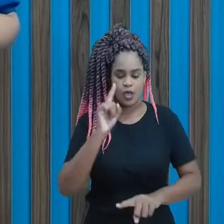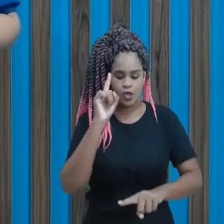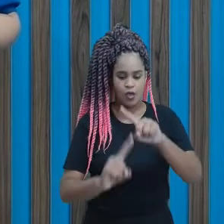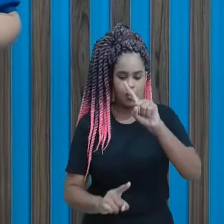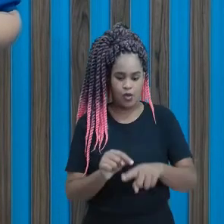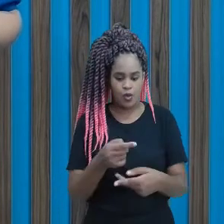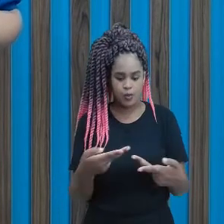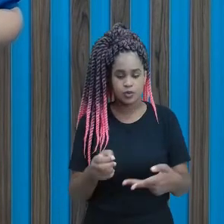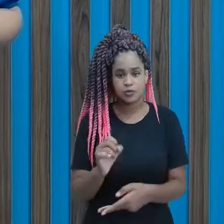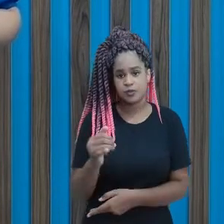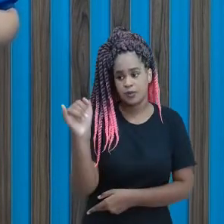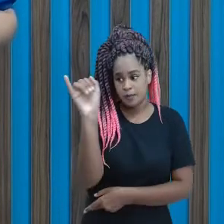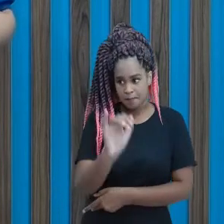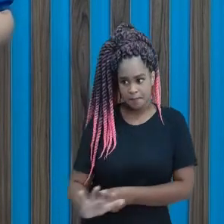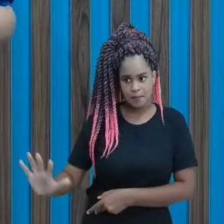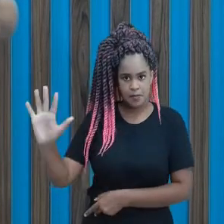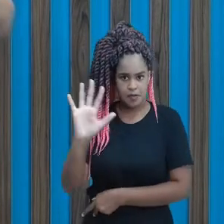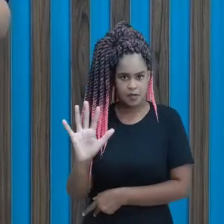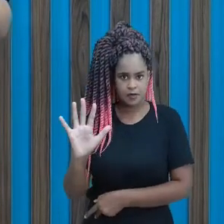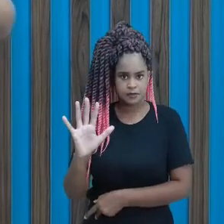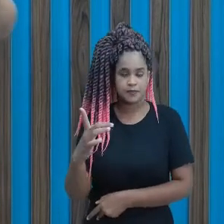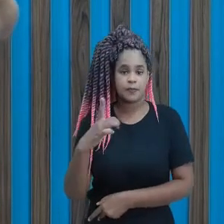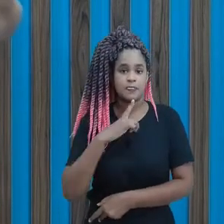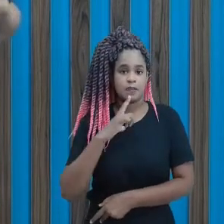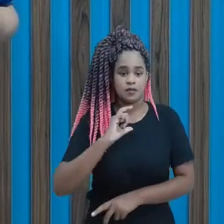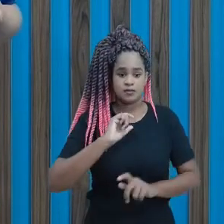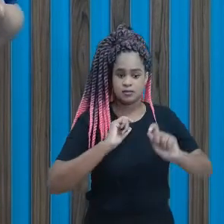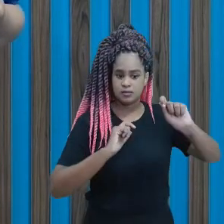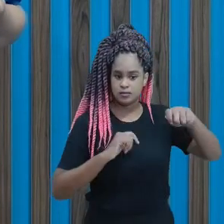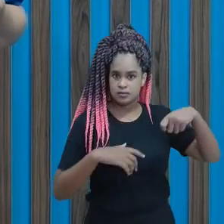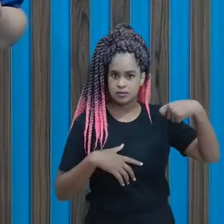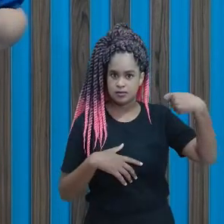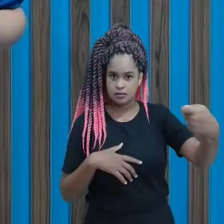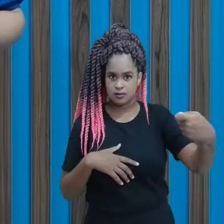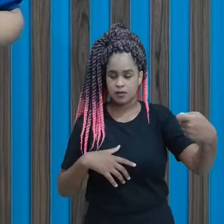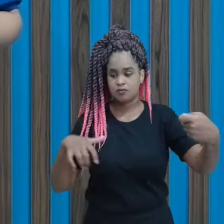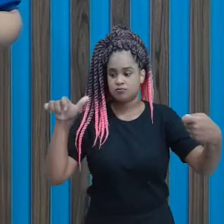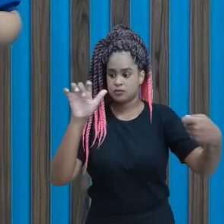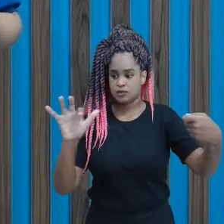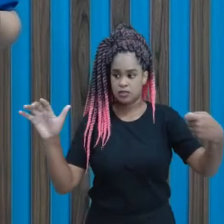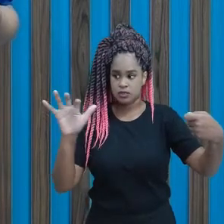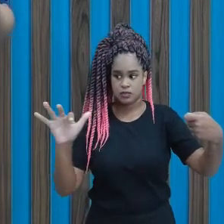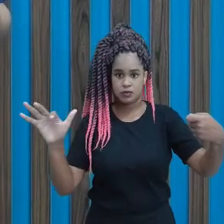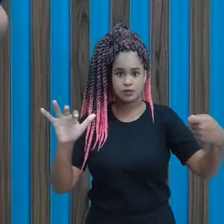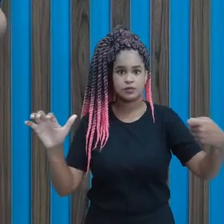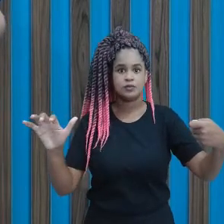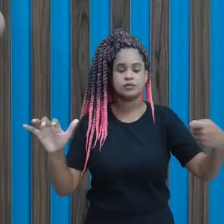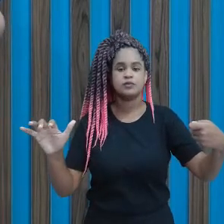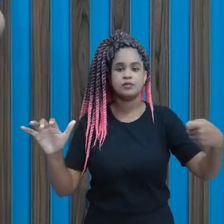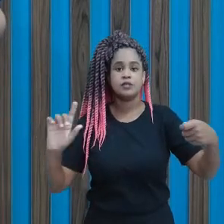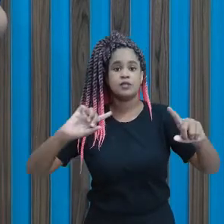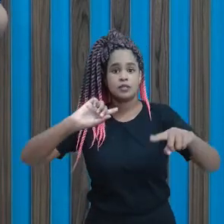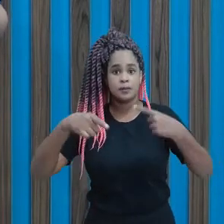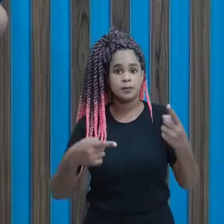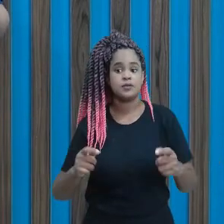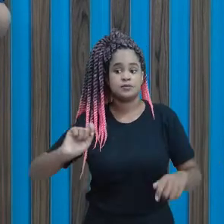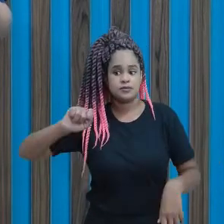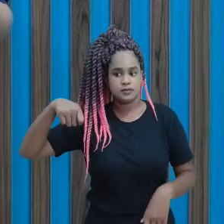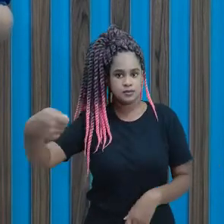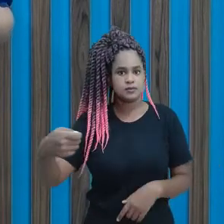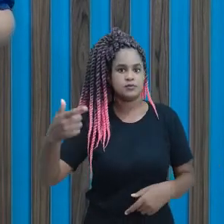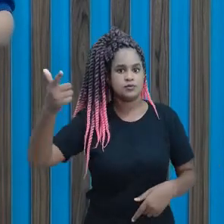imagem, aliás, tem uma imagem, tem o sinal, a datilologia e novamente o sinal.